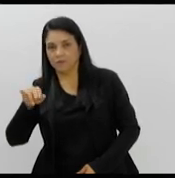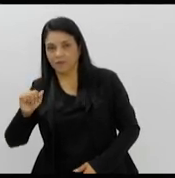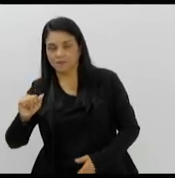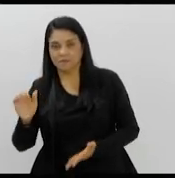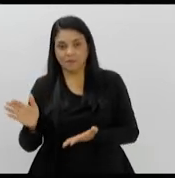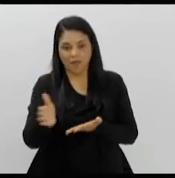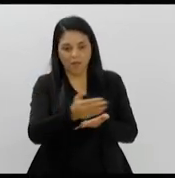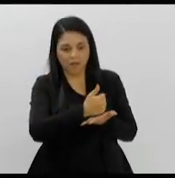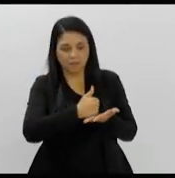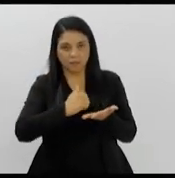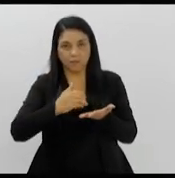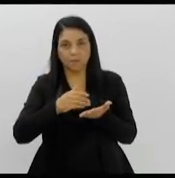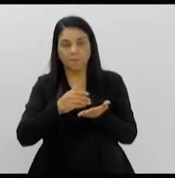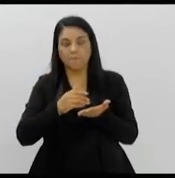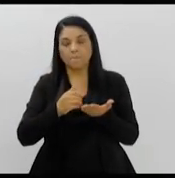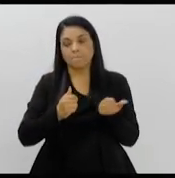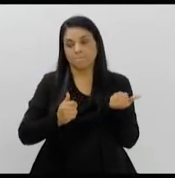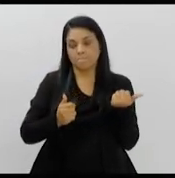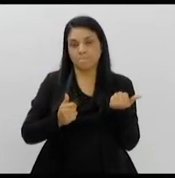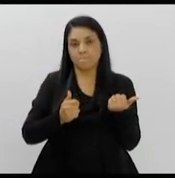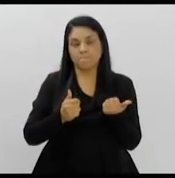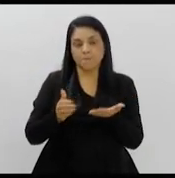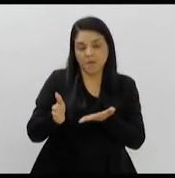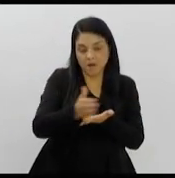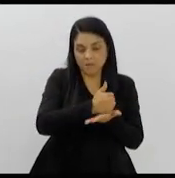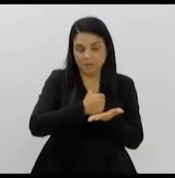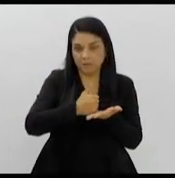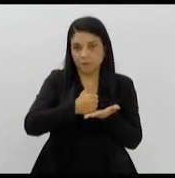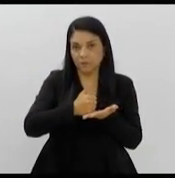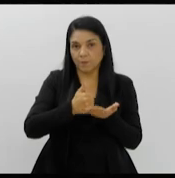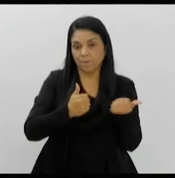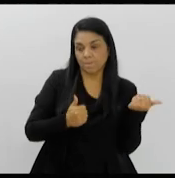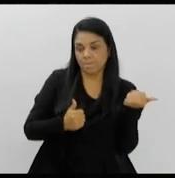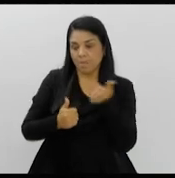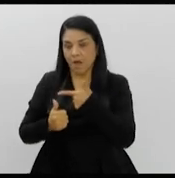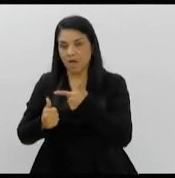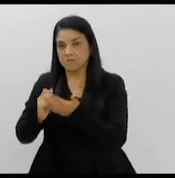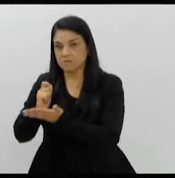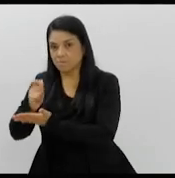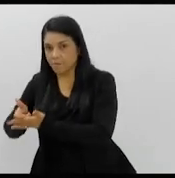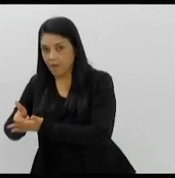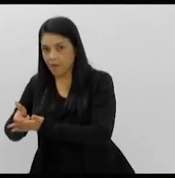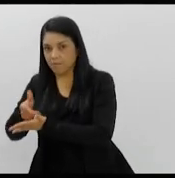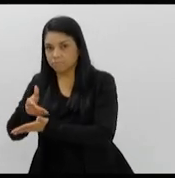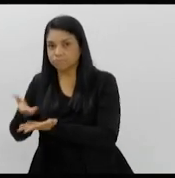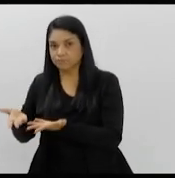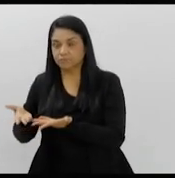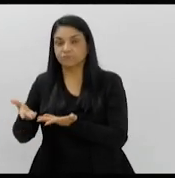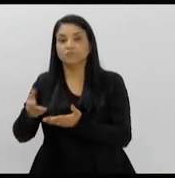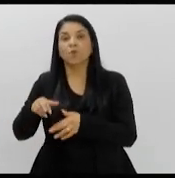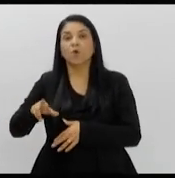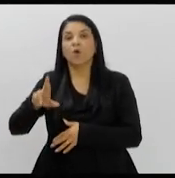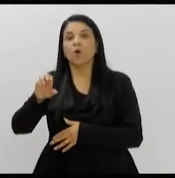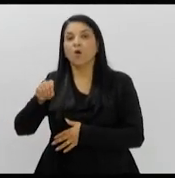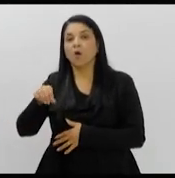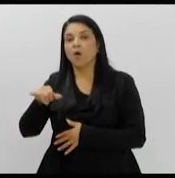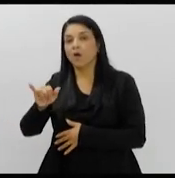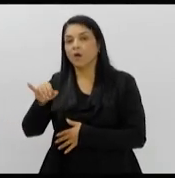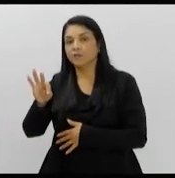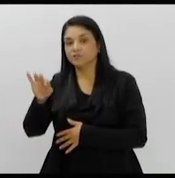pagando exatamente para cobrir momentos futuros onde o Ro de participação especial vão